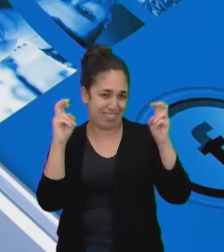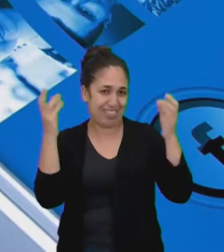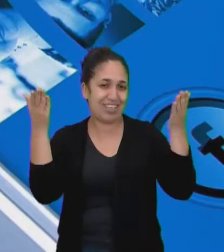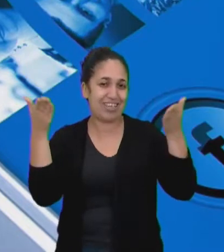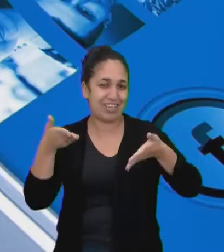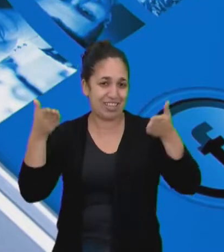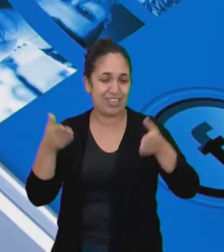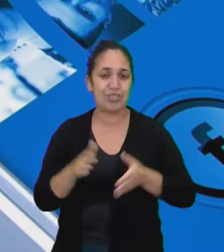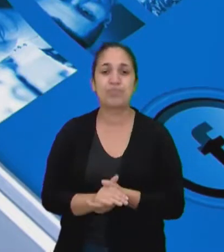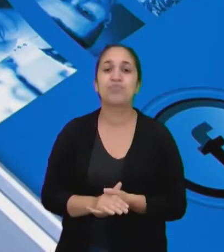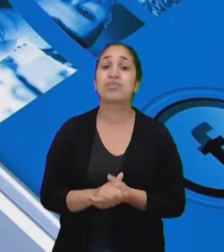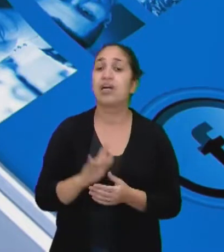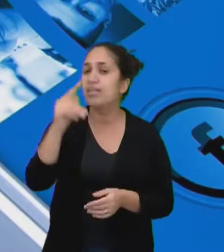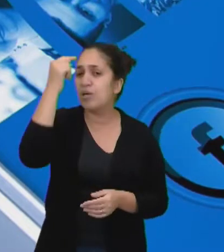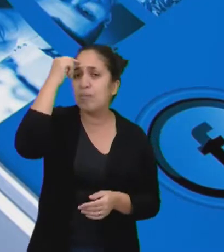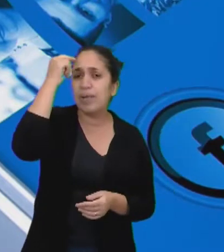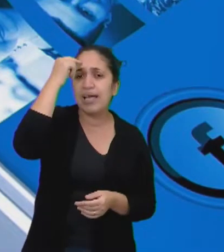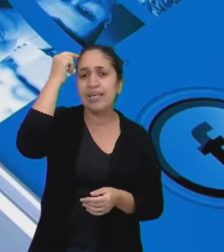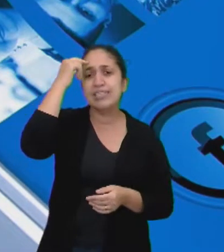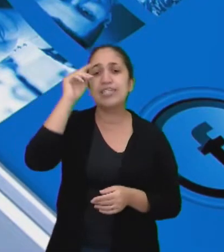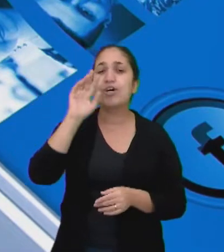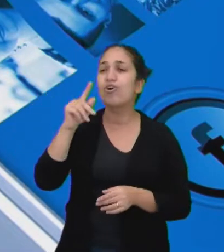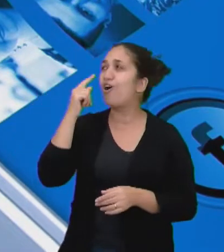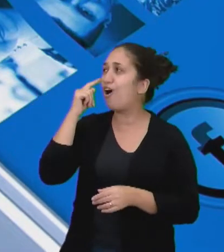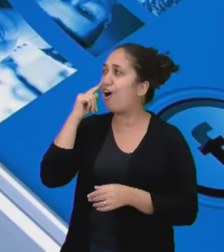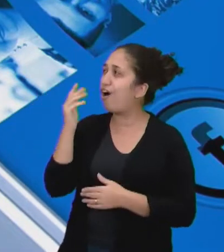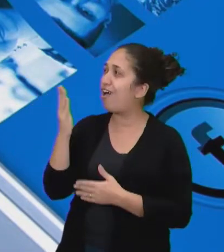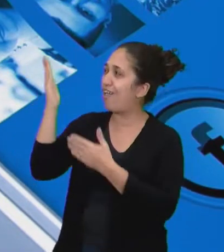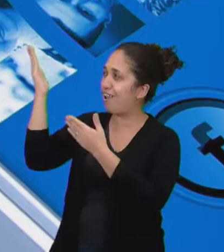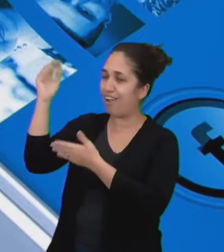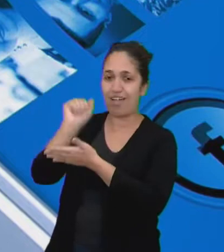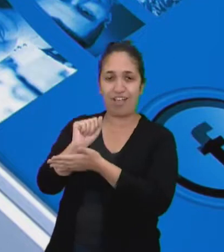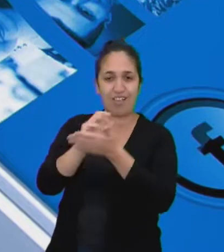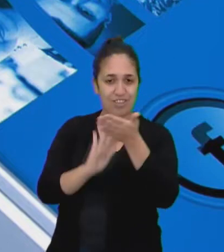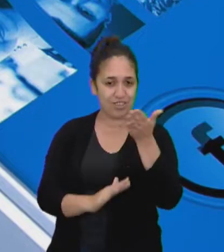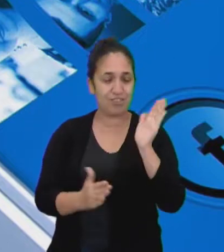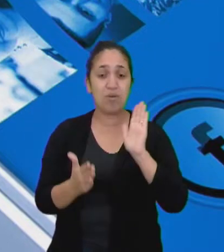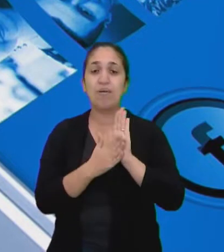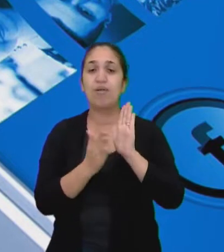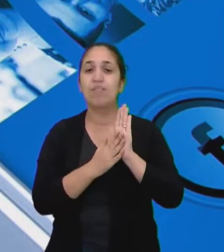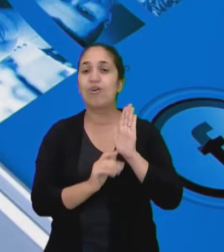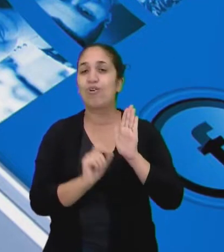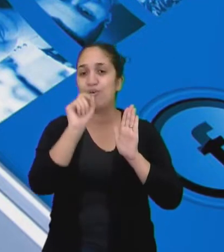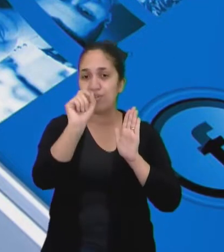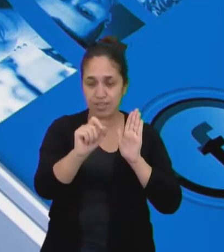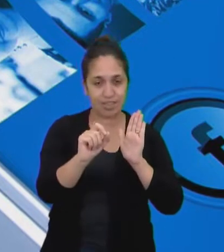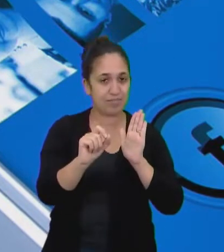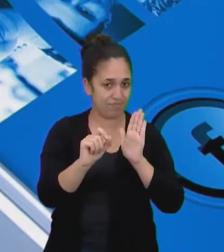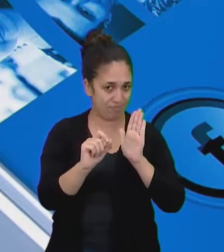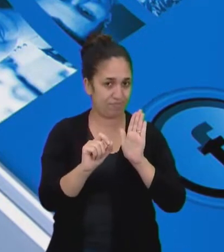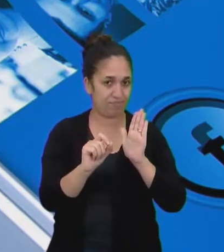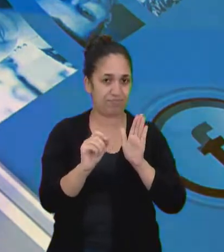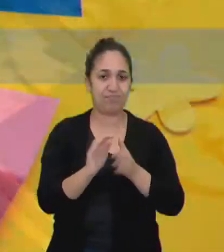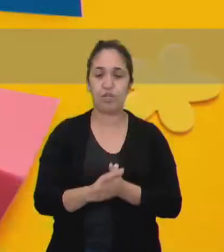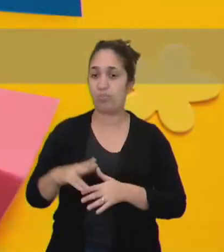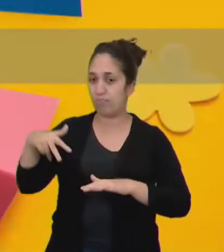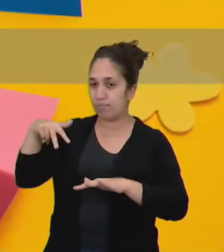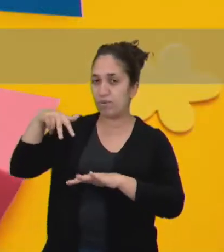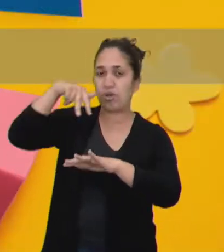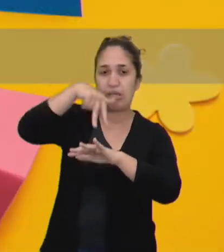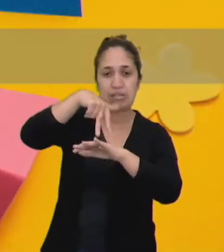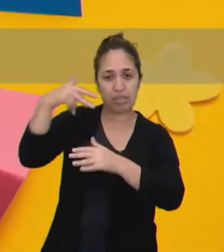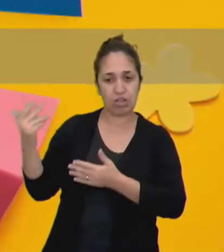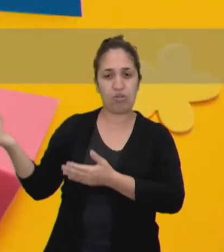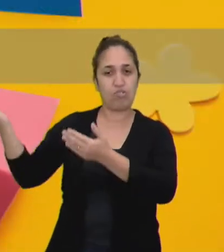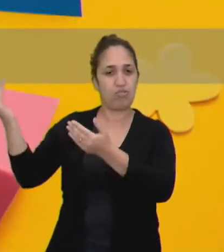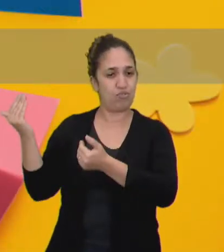né? Gente, então pensando nisso, olha só, a nossa atividade propõe agora as possibilidades nas redes, que é do protagonismo juvenil, que é aí